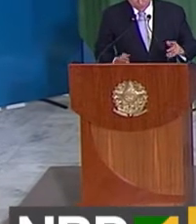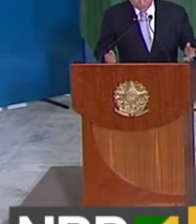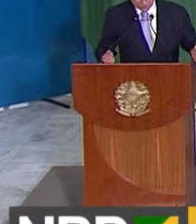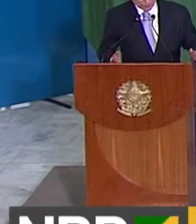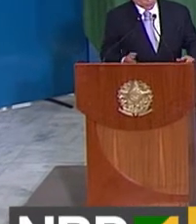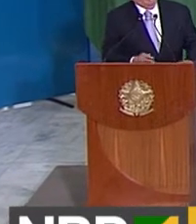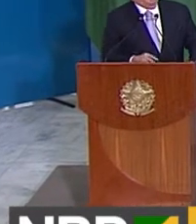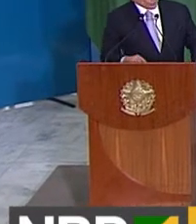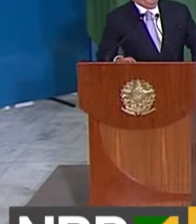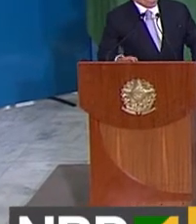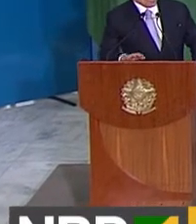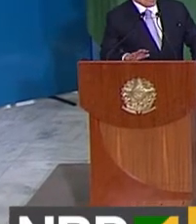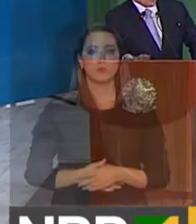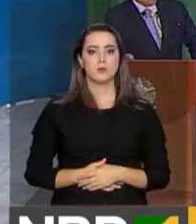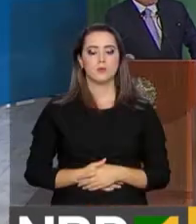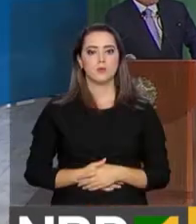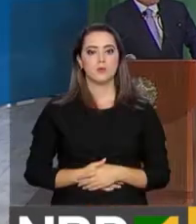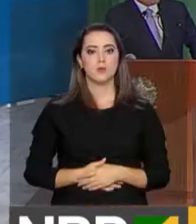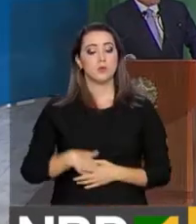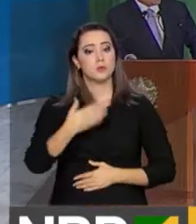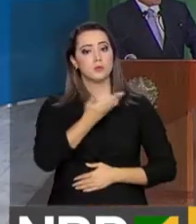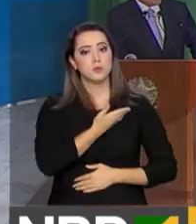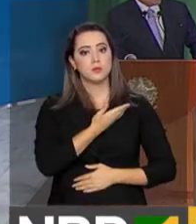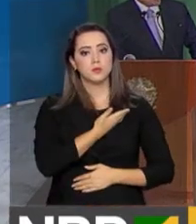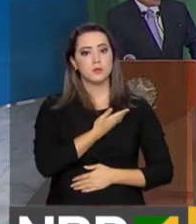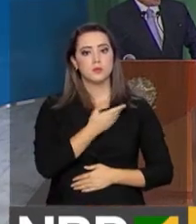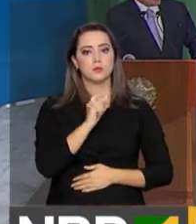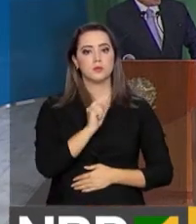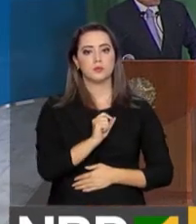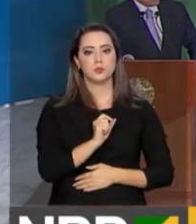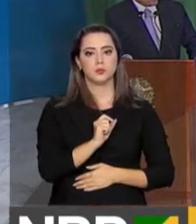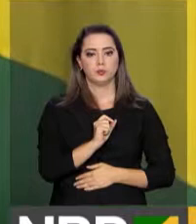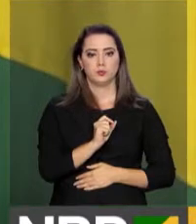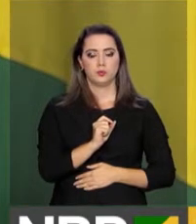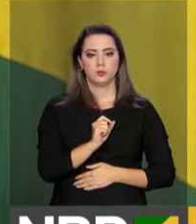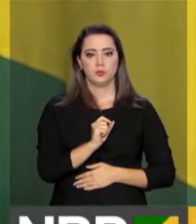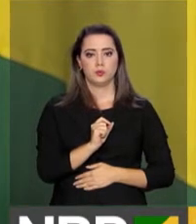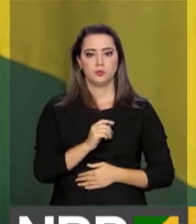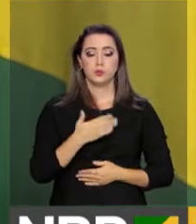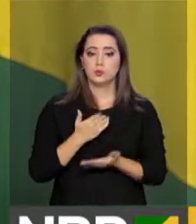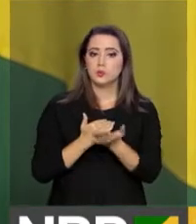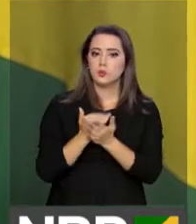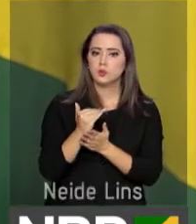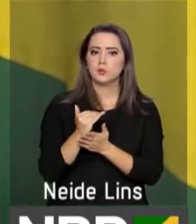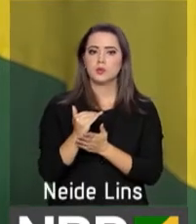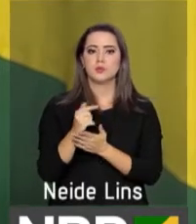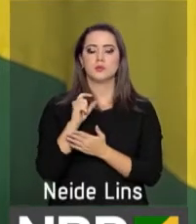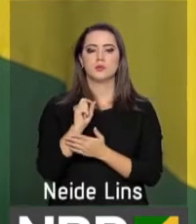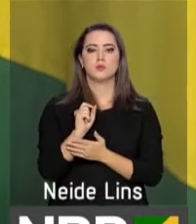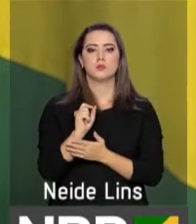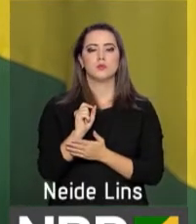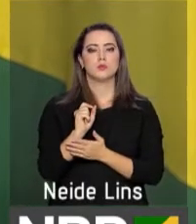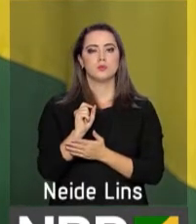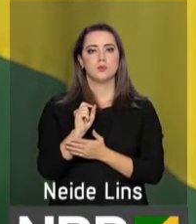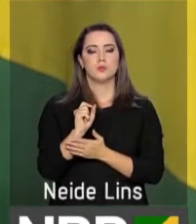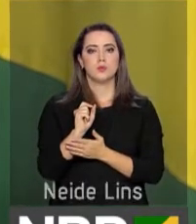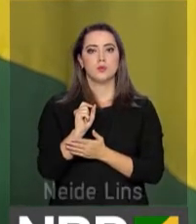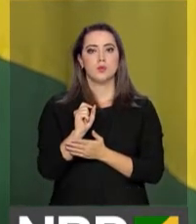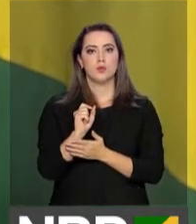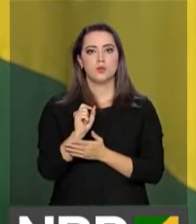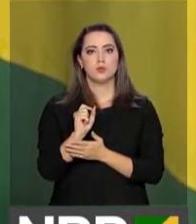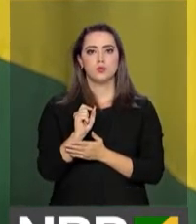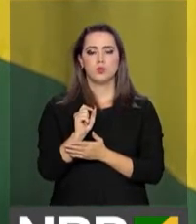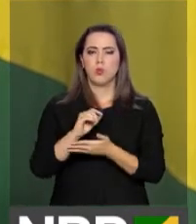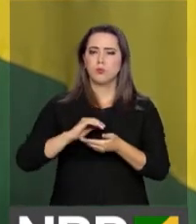meus amigos e eu eu converso com uma